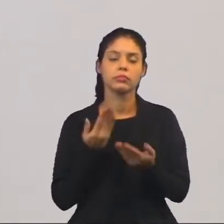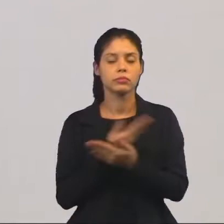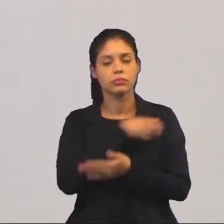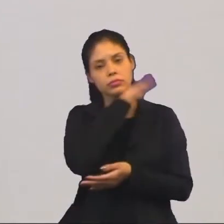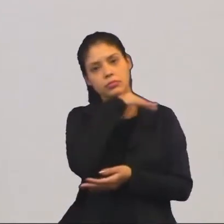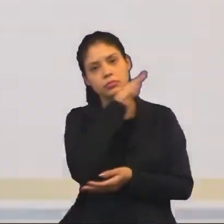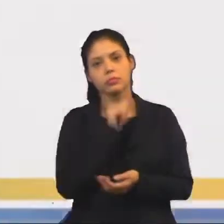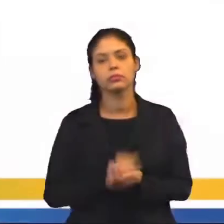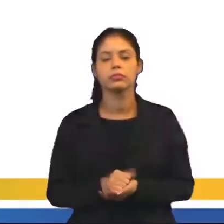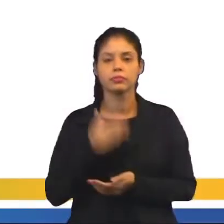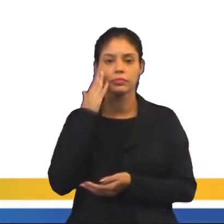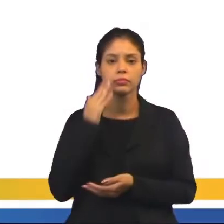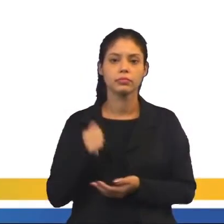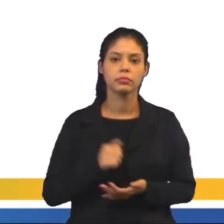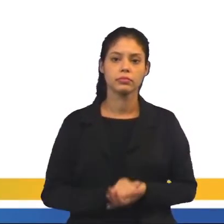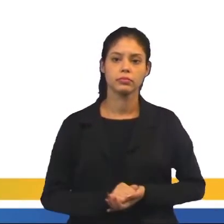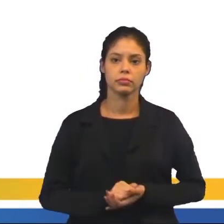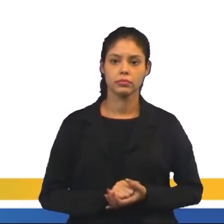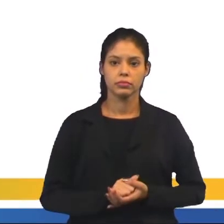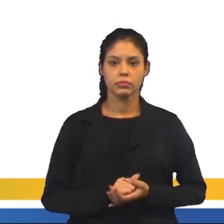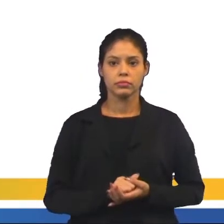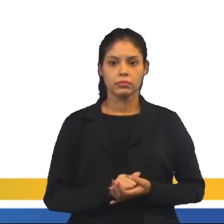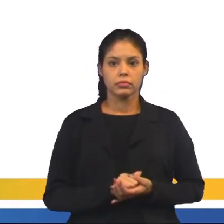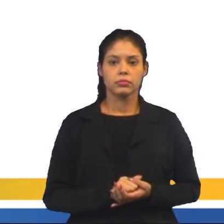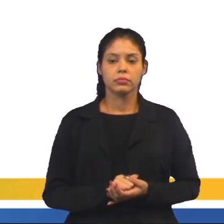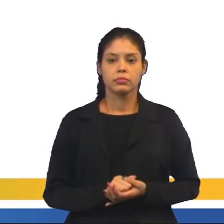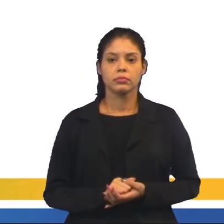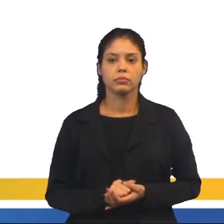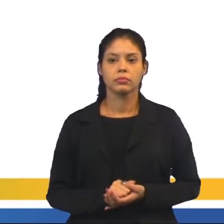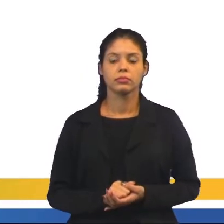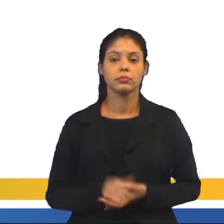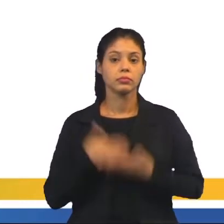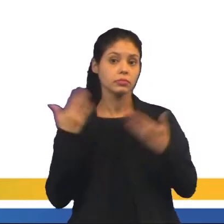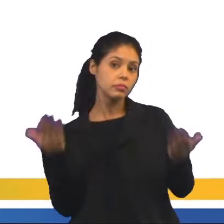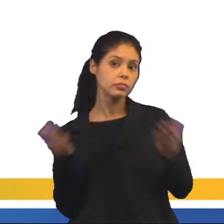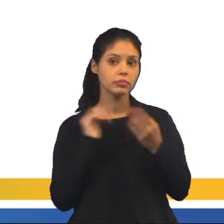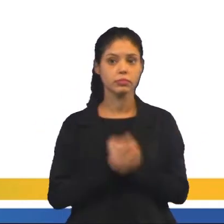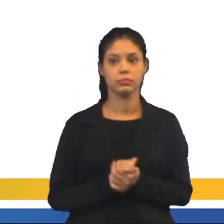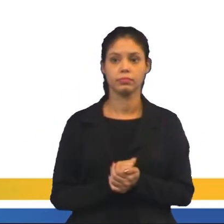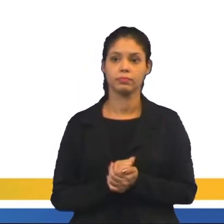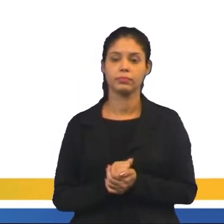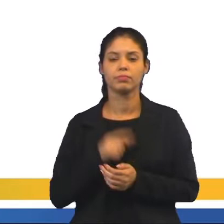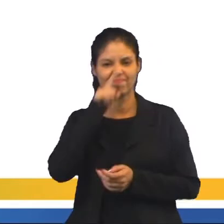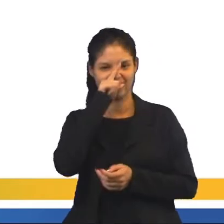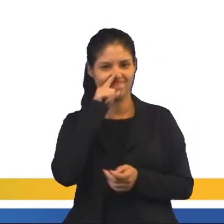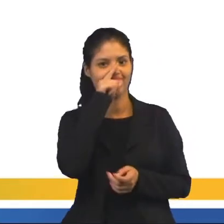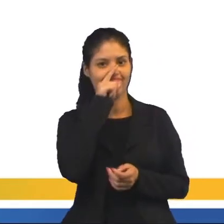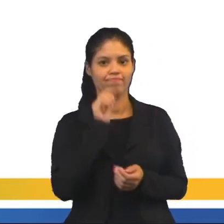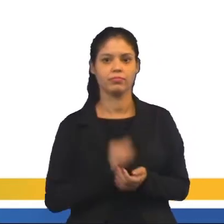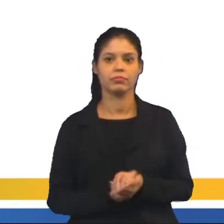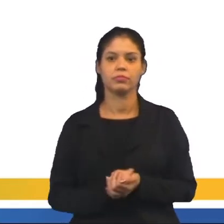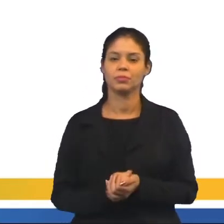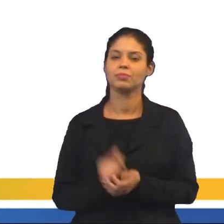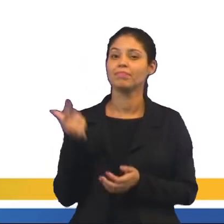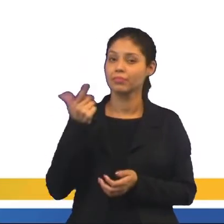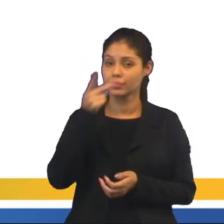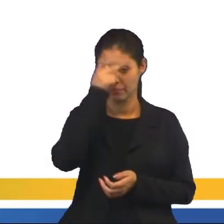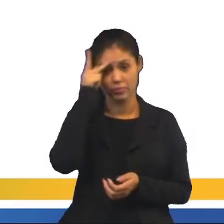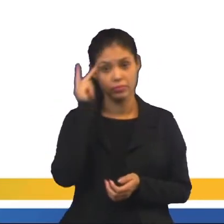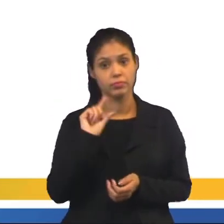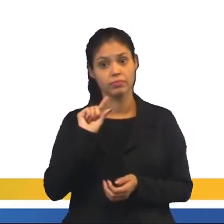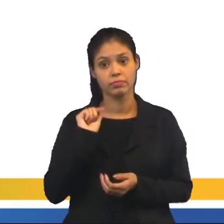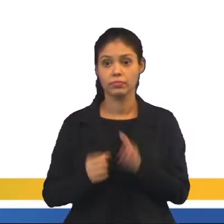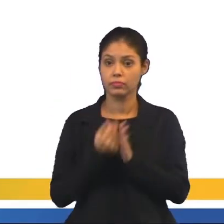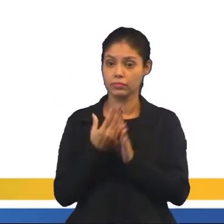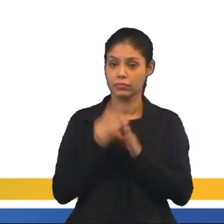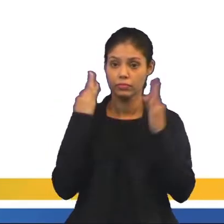Isso é importante a gente saber. Então, no entanto, ela foi prejudicial a pequenos